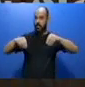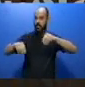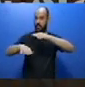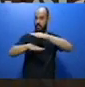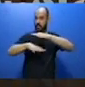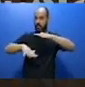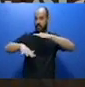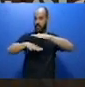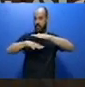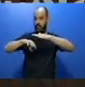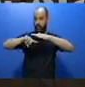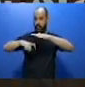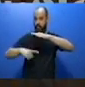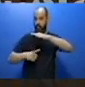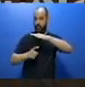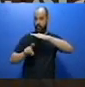delas?